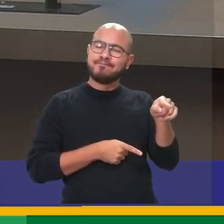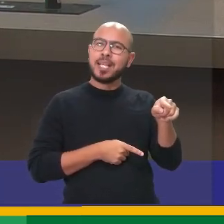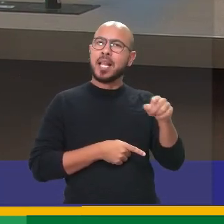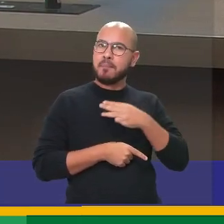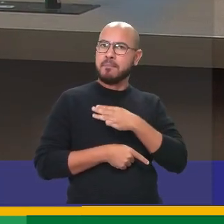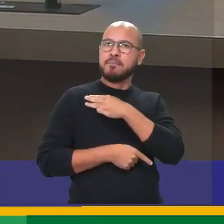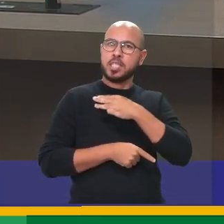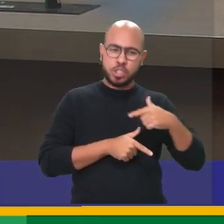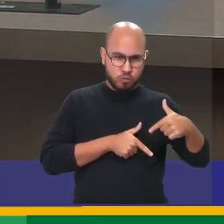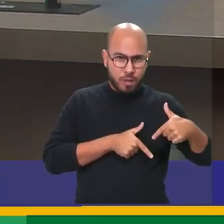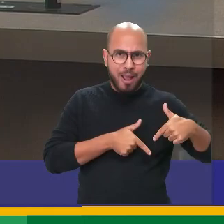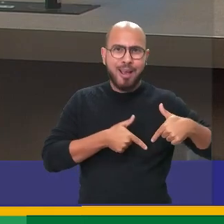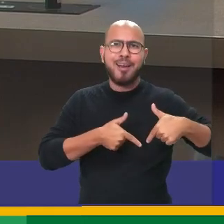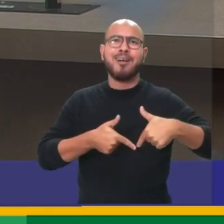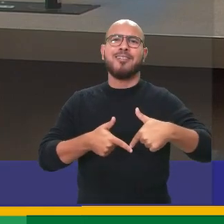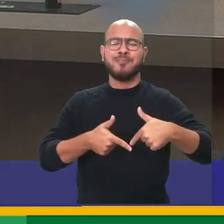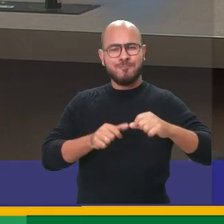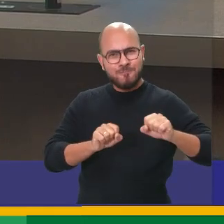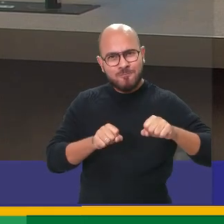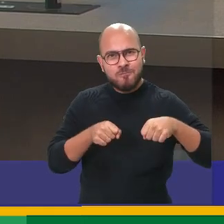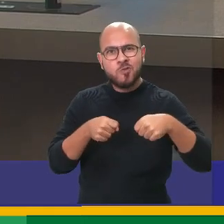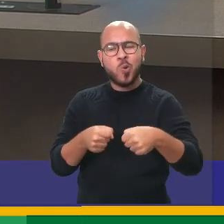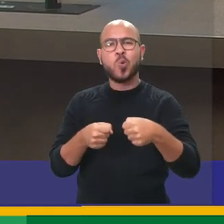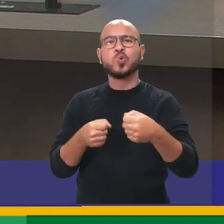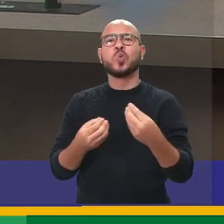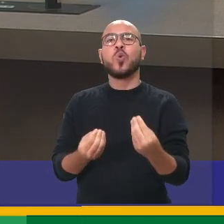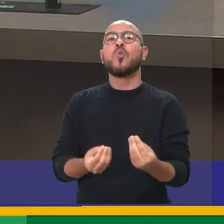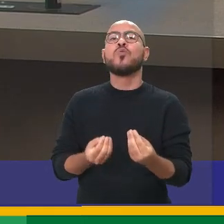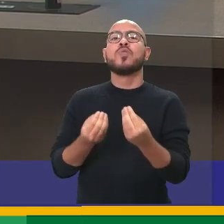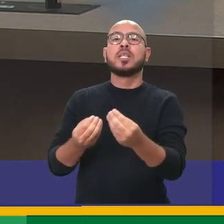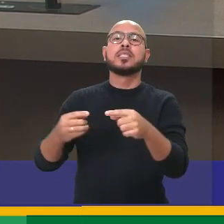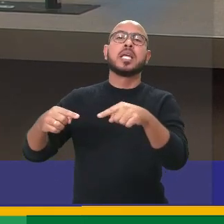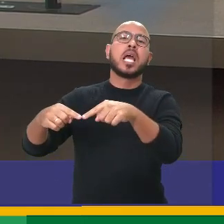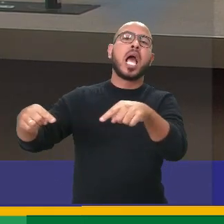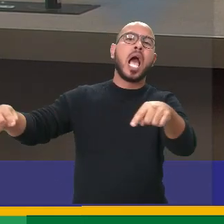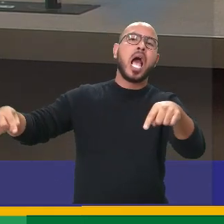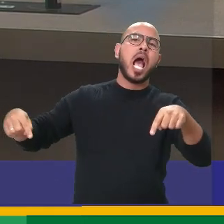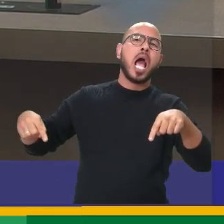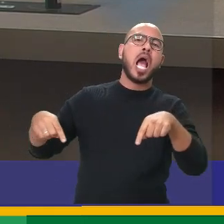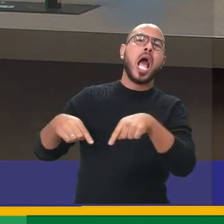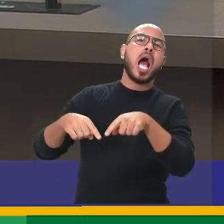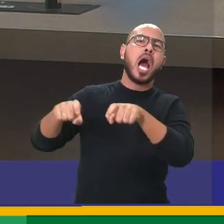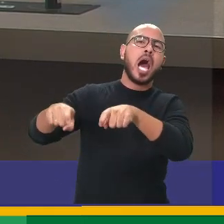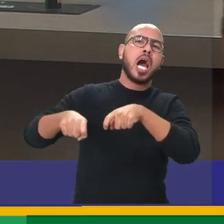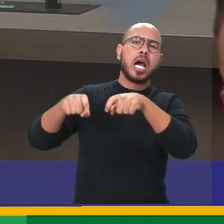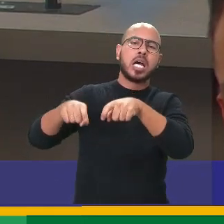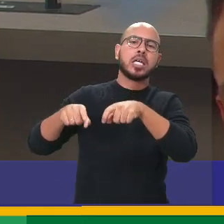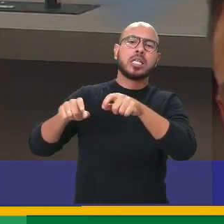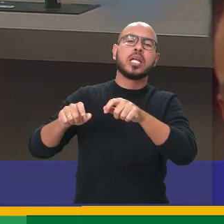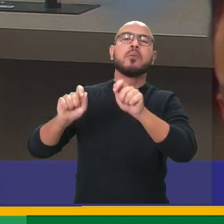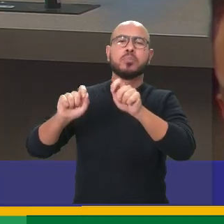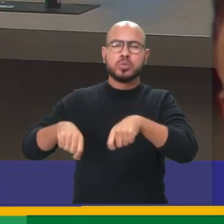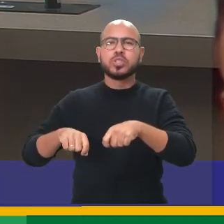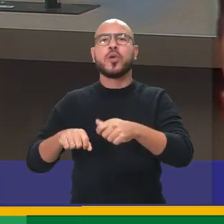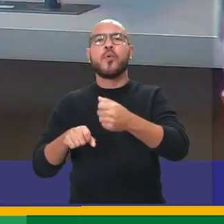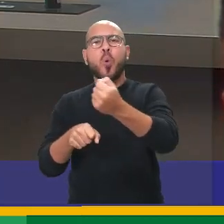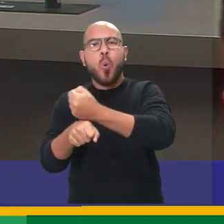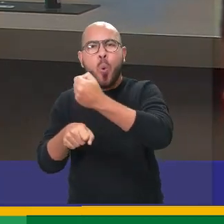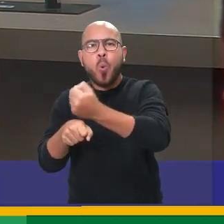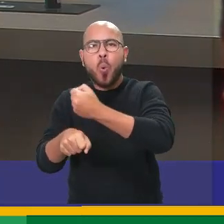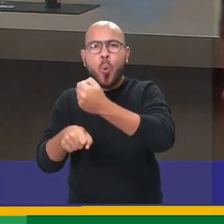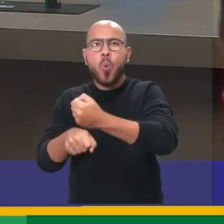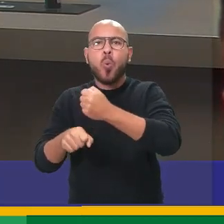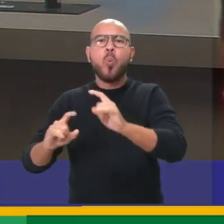enquanto governador de ter oferecido a fazenda da eh inopa para ali naquele